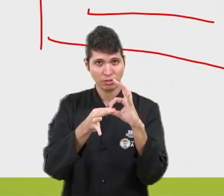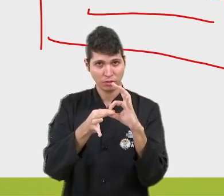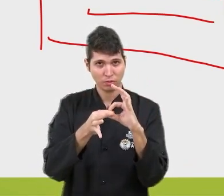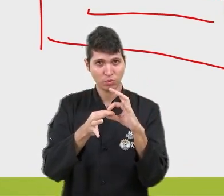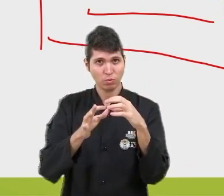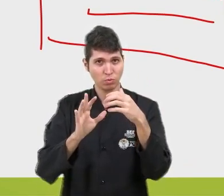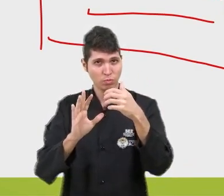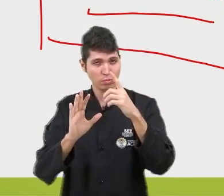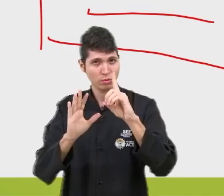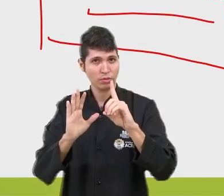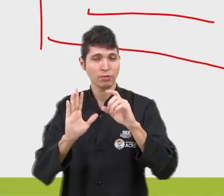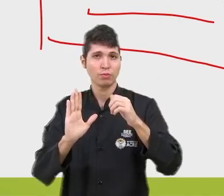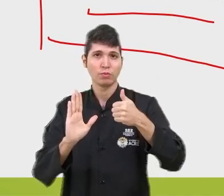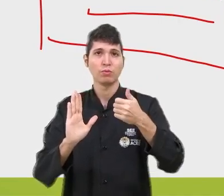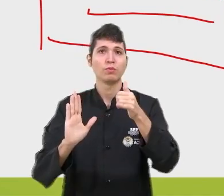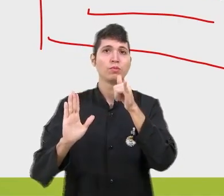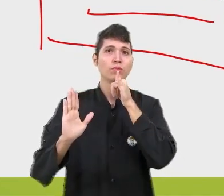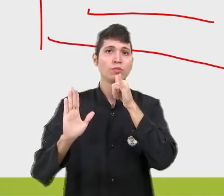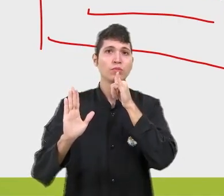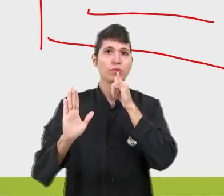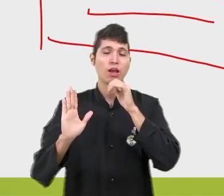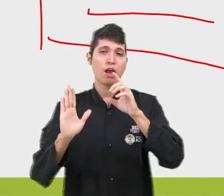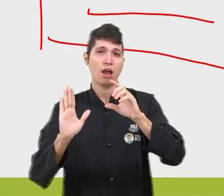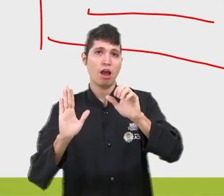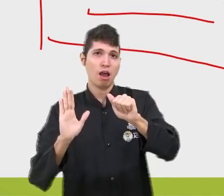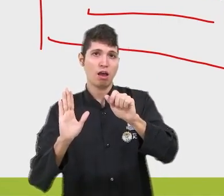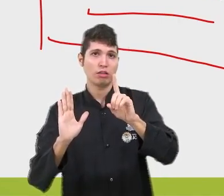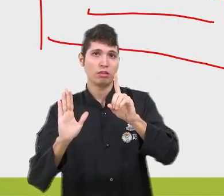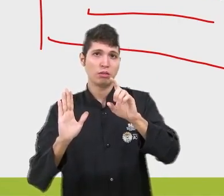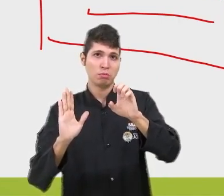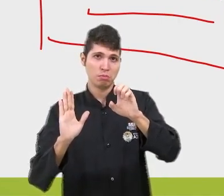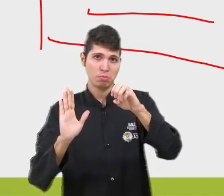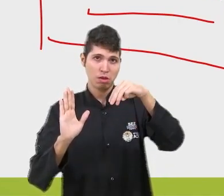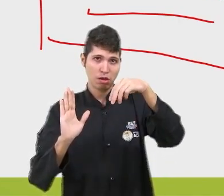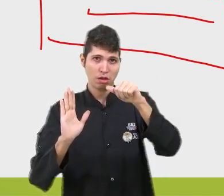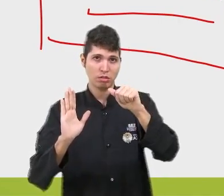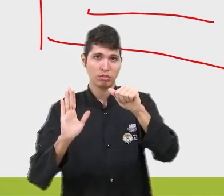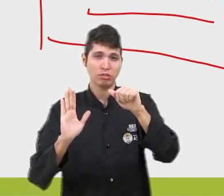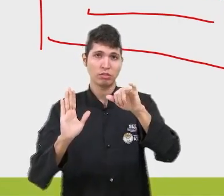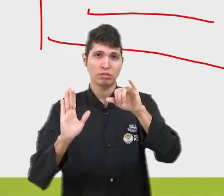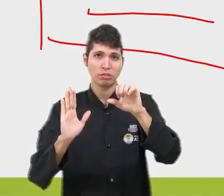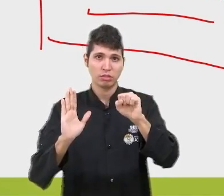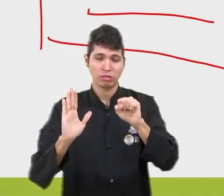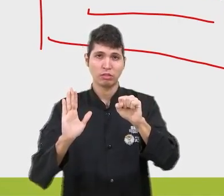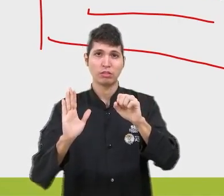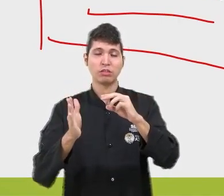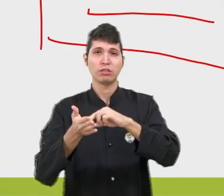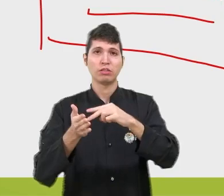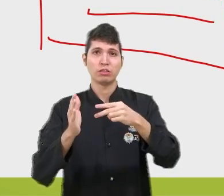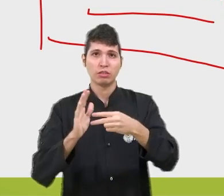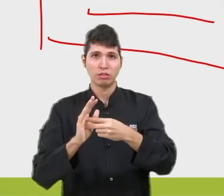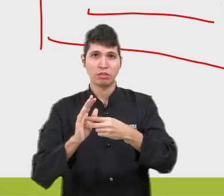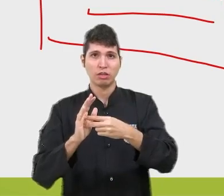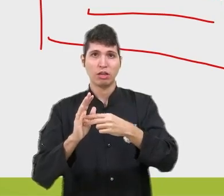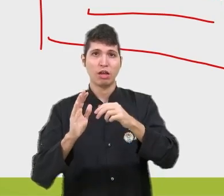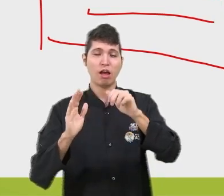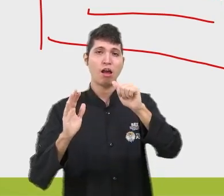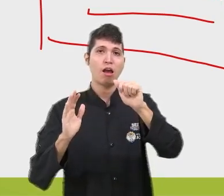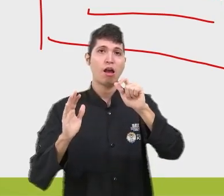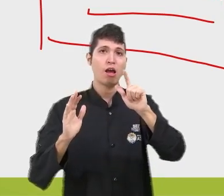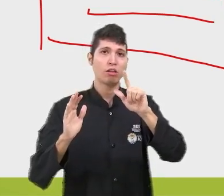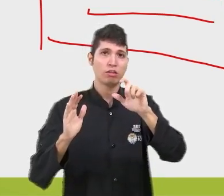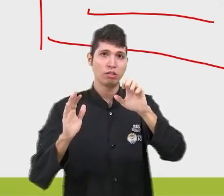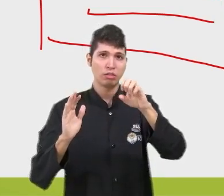Você pode colocar, por exemplo, o ademais, né? Ademais quer dizer além do que já foi dito, né? Vou